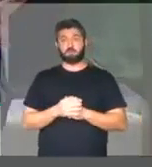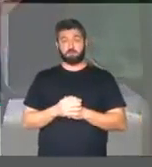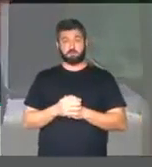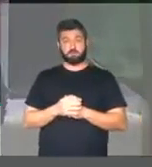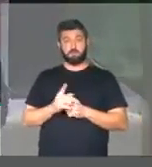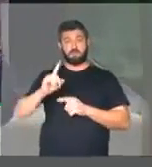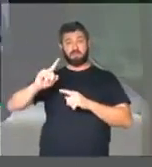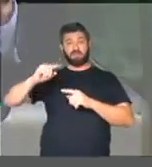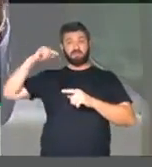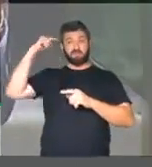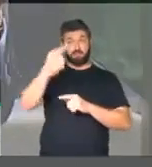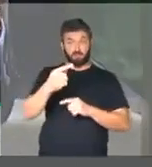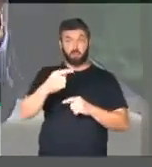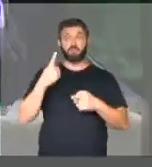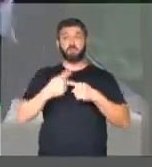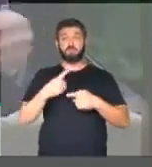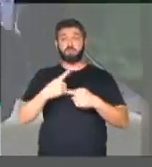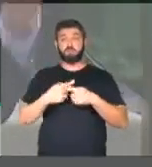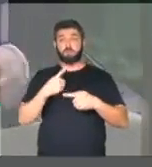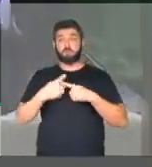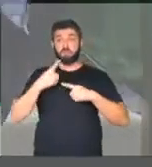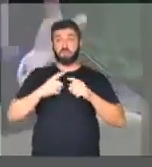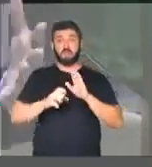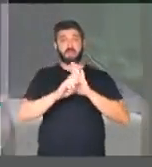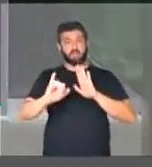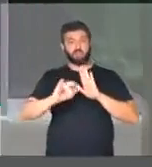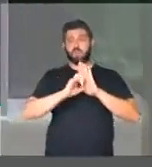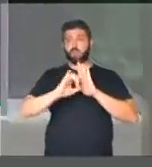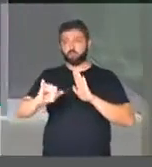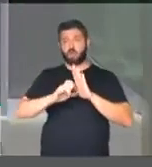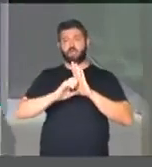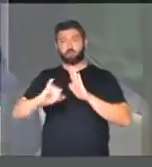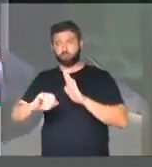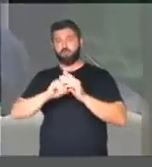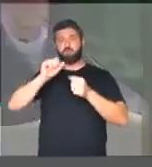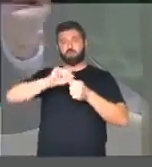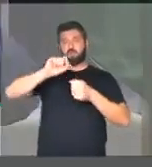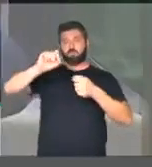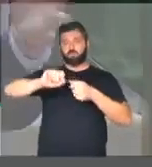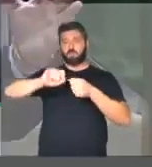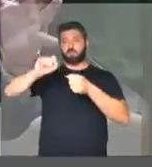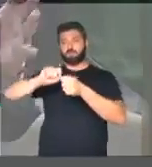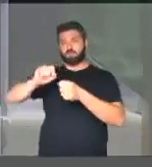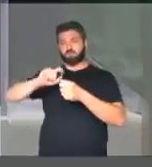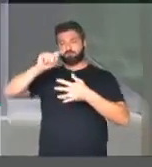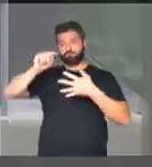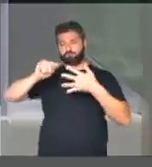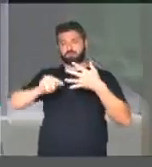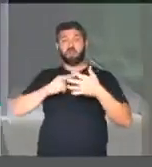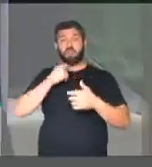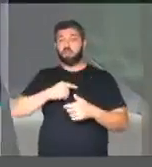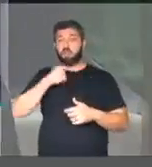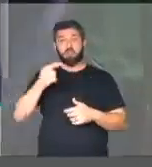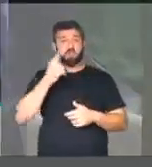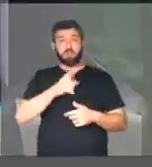Depois, quando diversos editais publicados não conseguiam suprir a